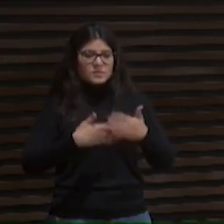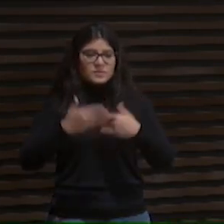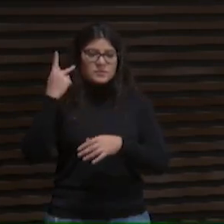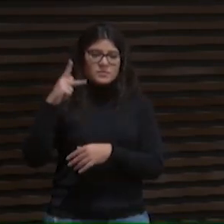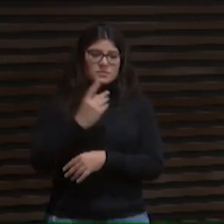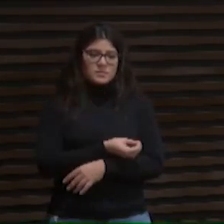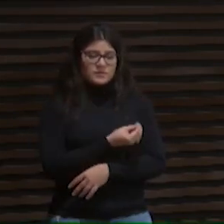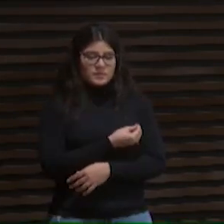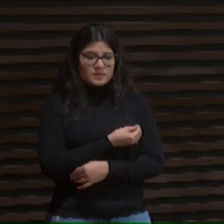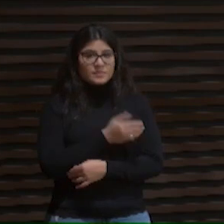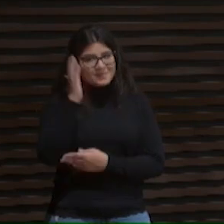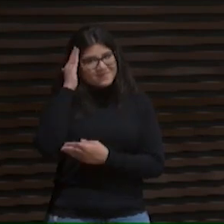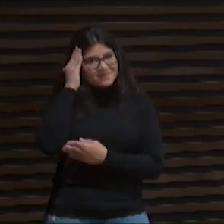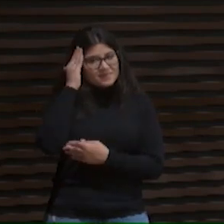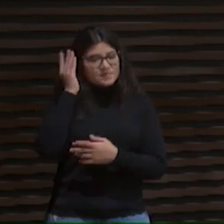Entenderam aqui?